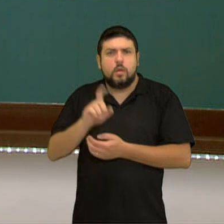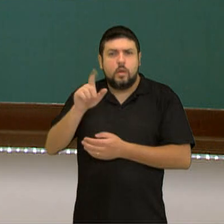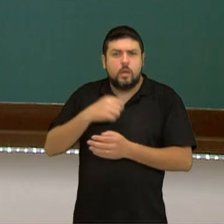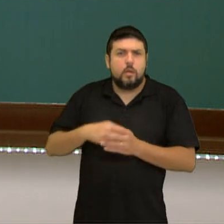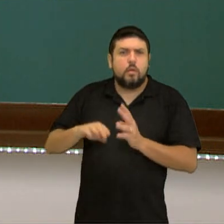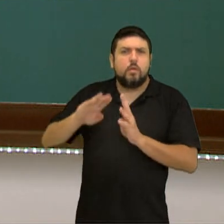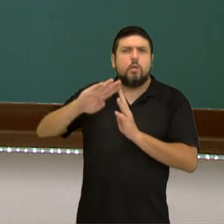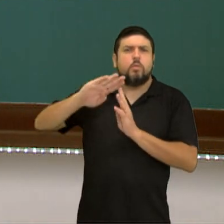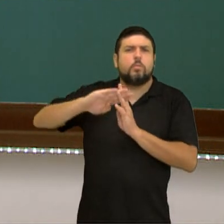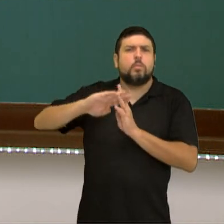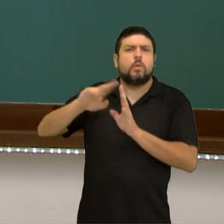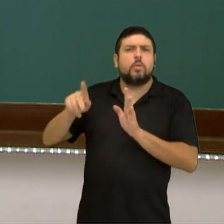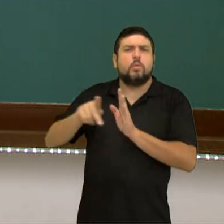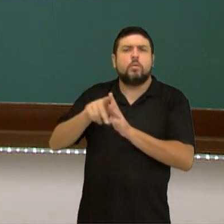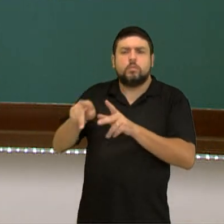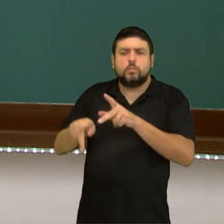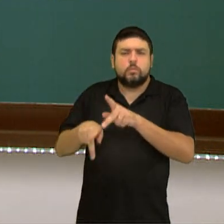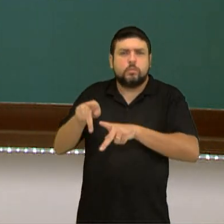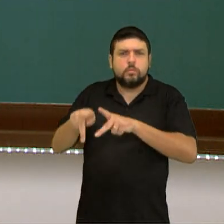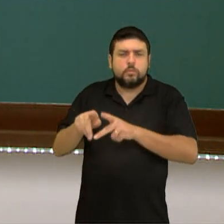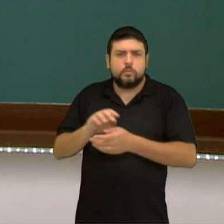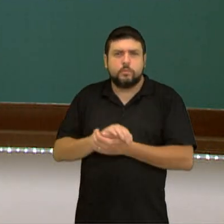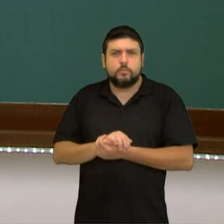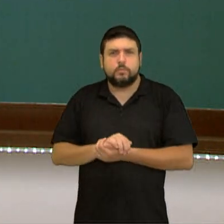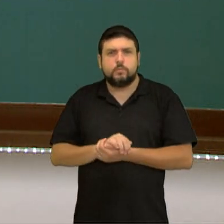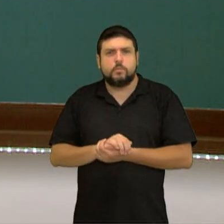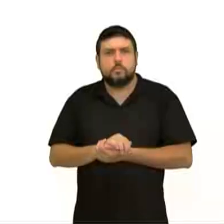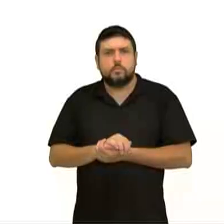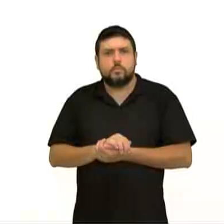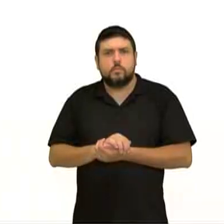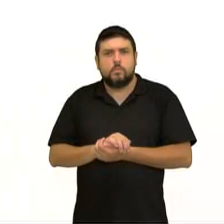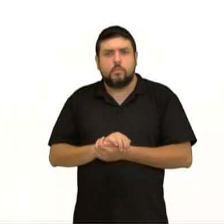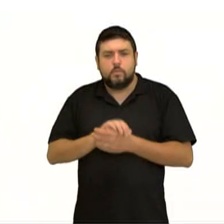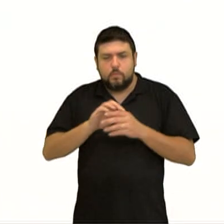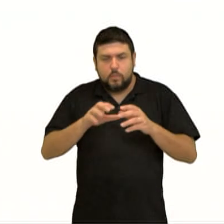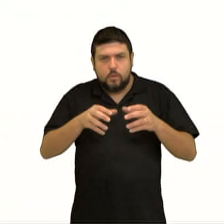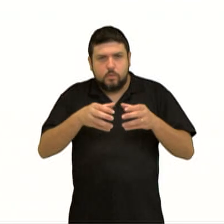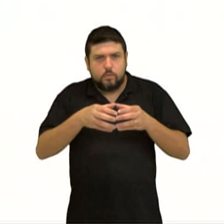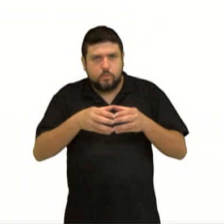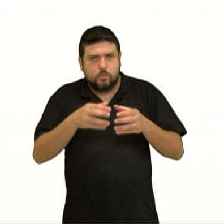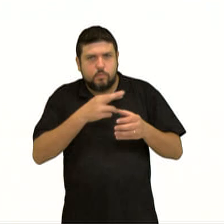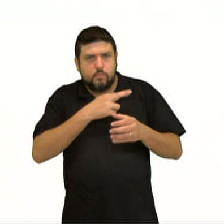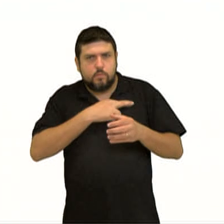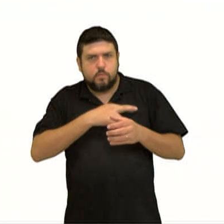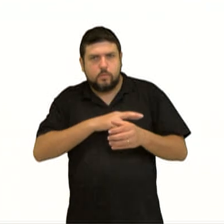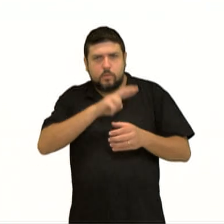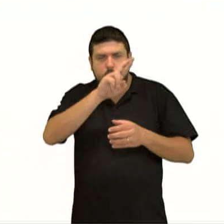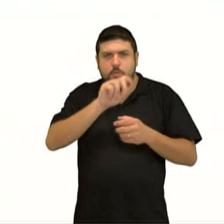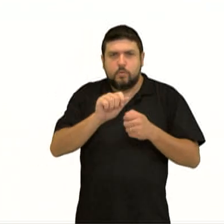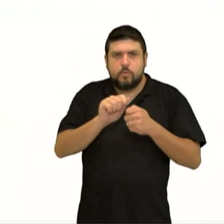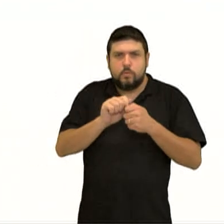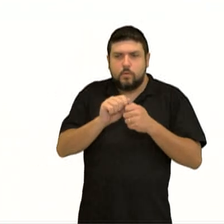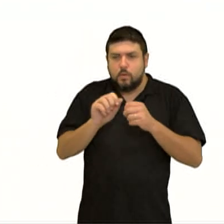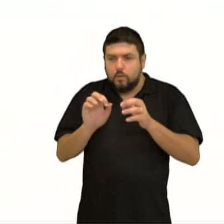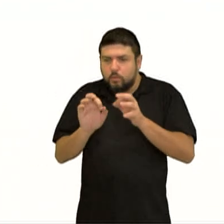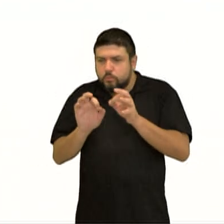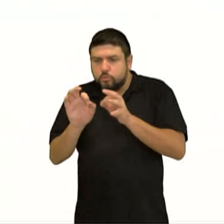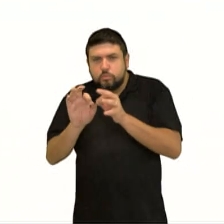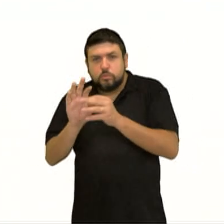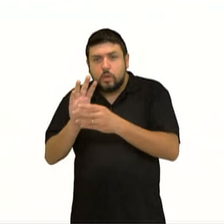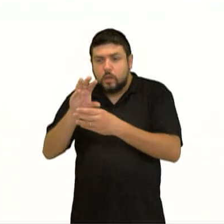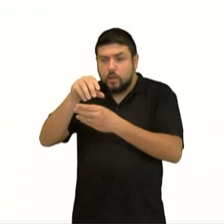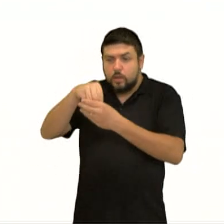que a gente vai dizer isso. As ordens religiosas puderam fazer apenas modestas igrejas, então a gente tem igrejas mais simples,